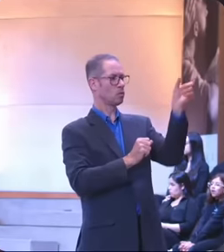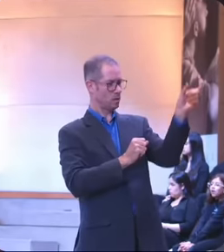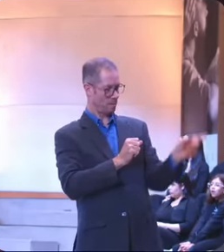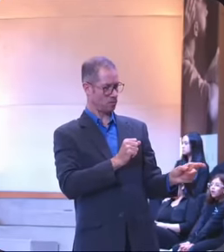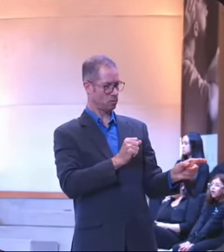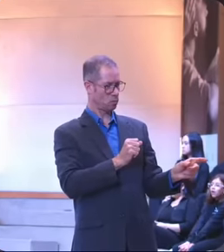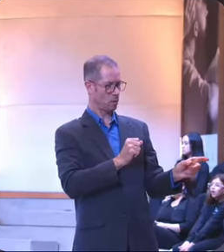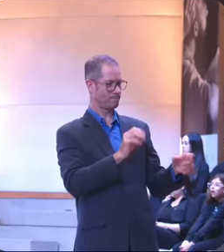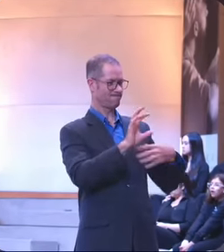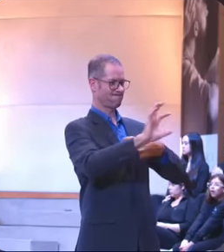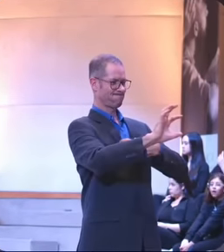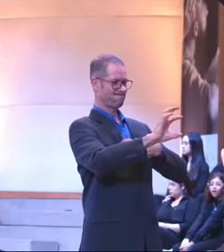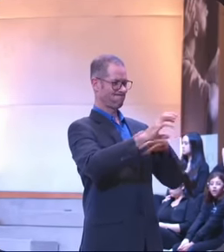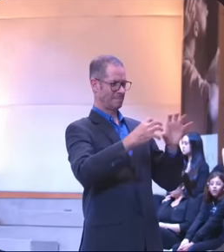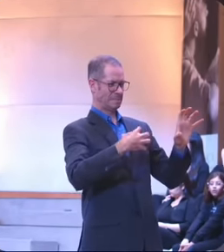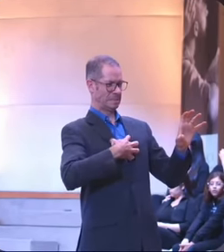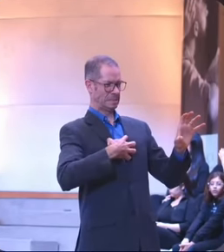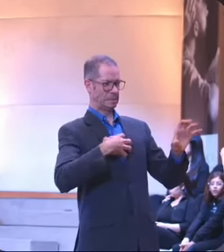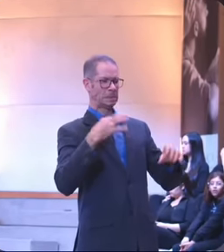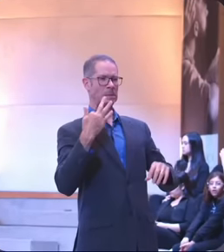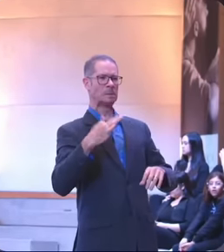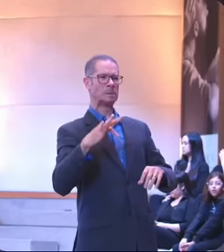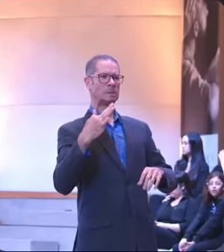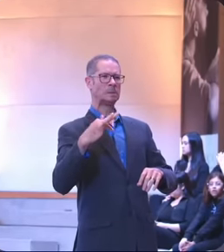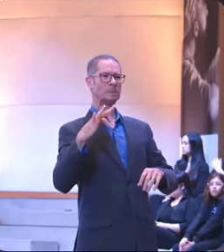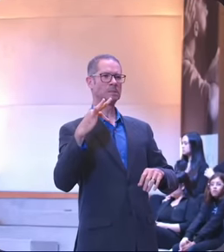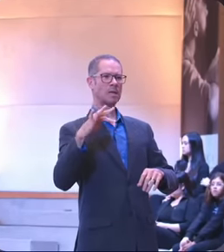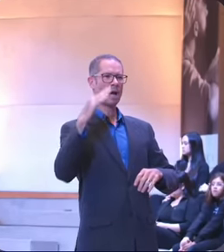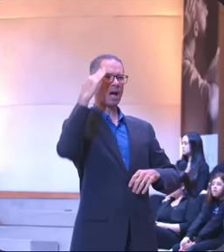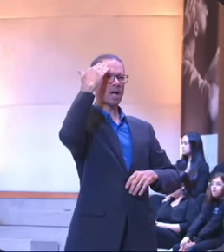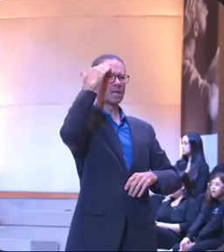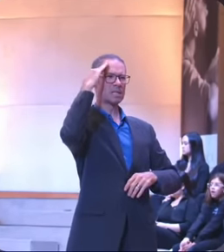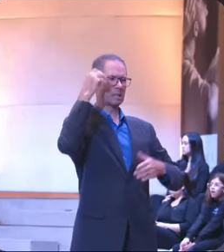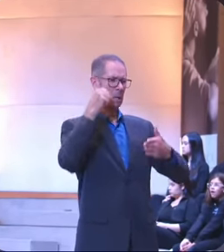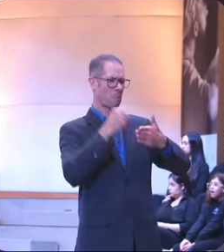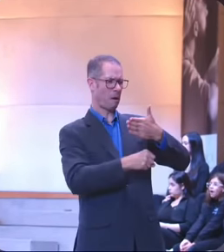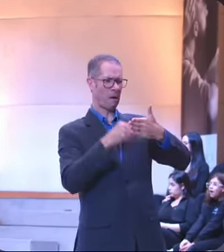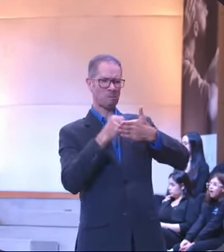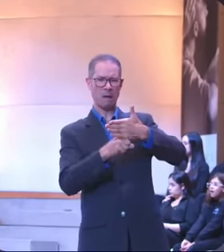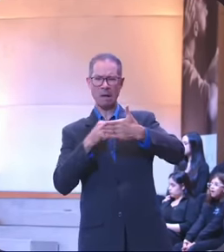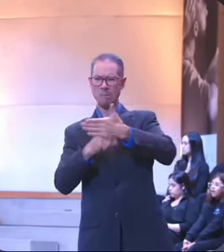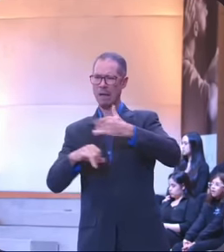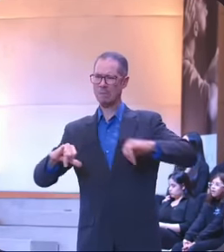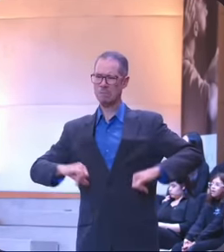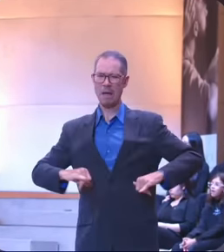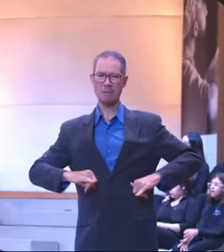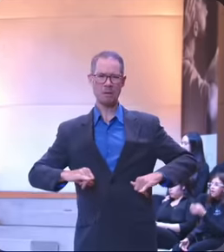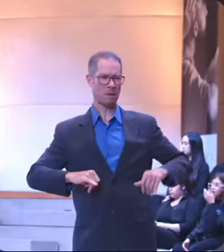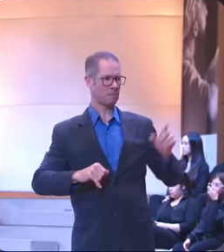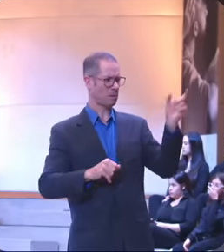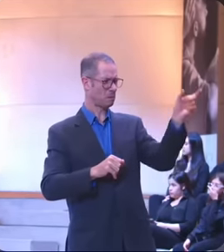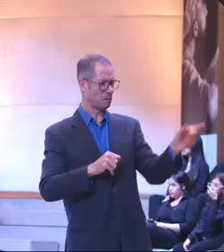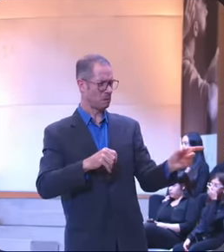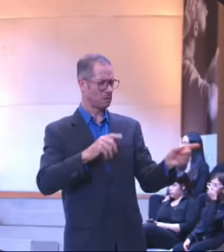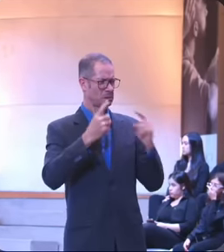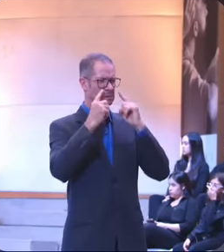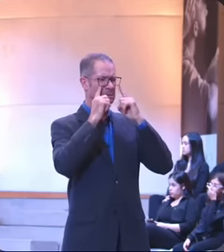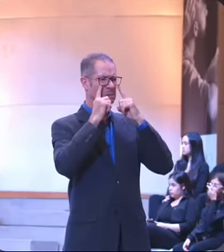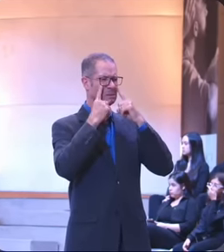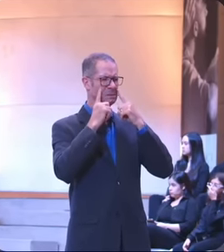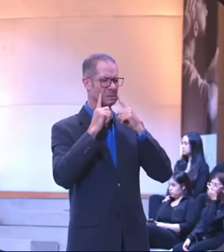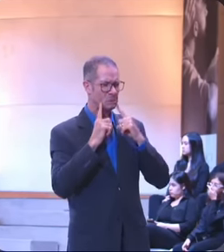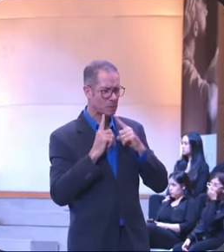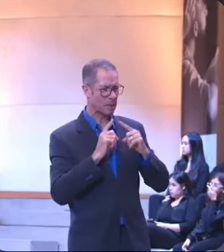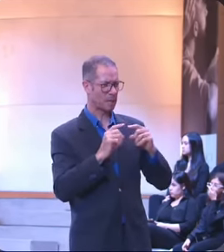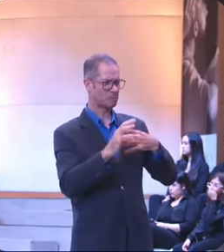seja, sentir a dor que ele está sentindo, entender a luta que ele está vivendo, chorar as lágrimas que